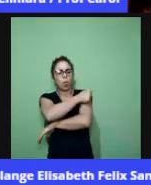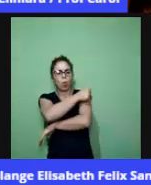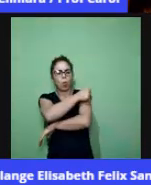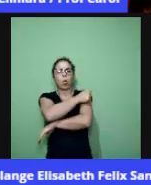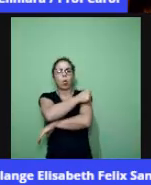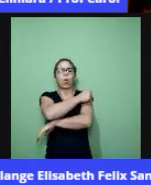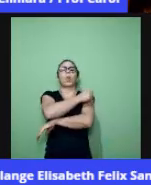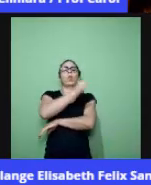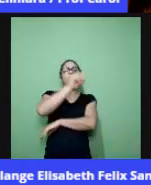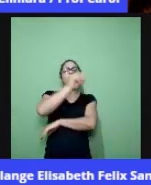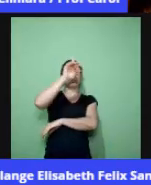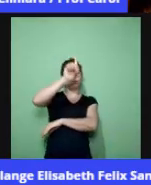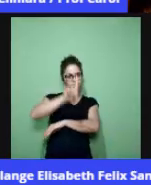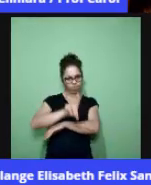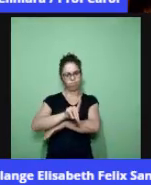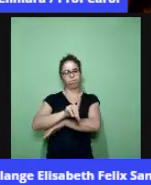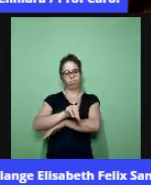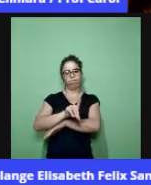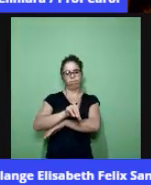tecla, né? Que ela fala sempre